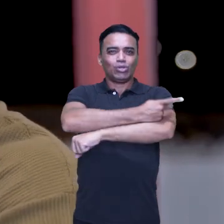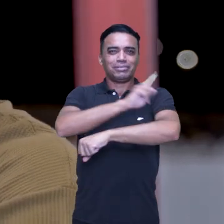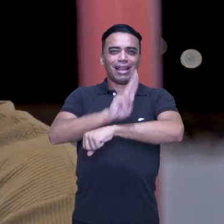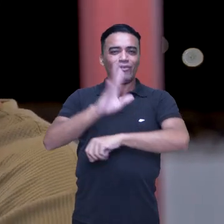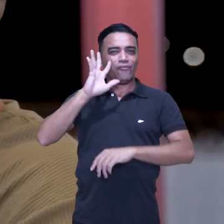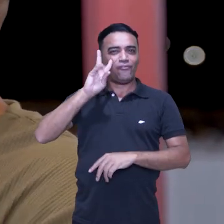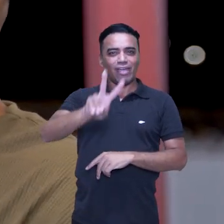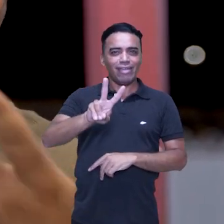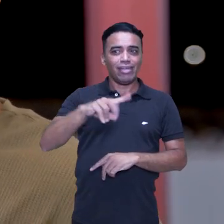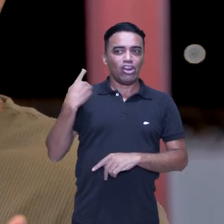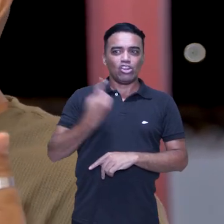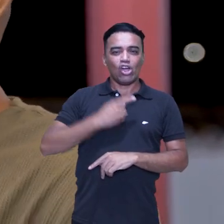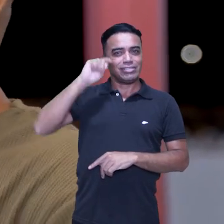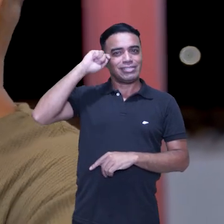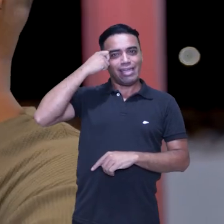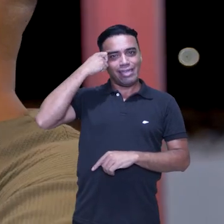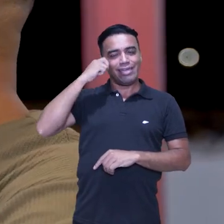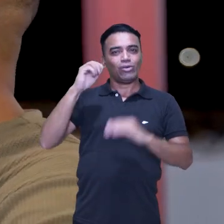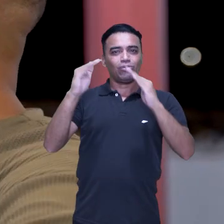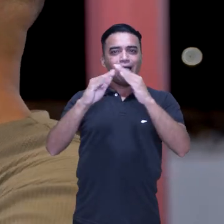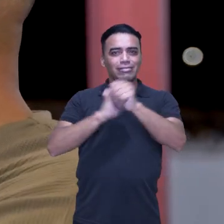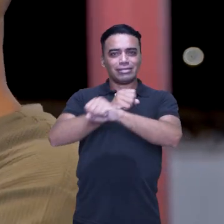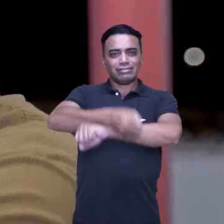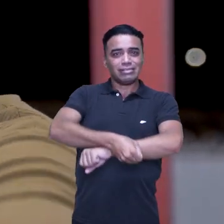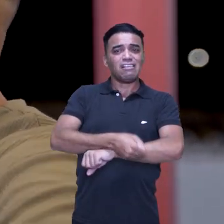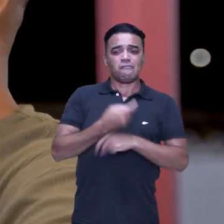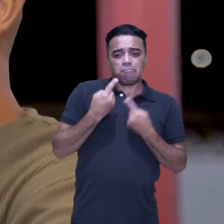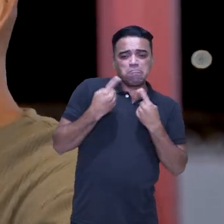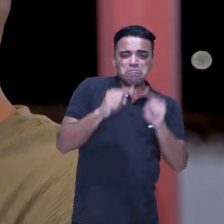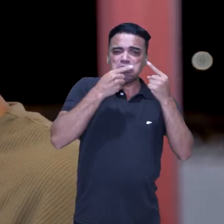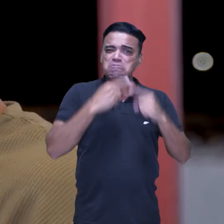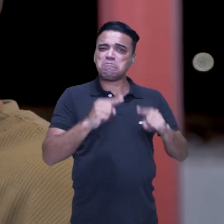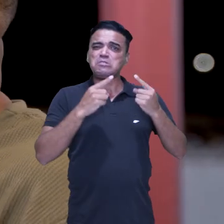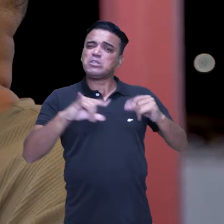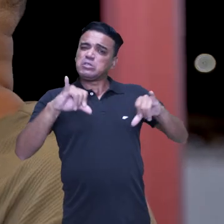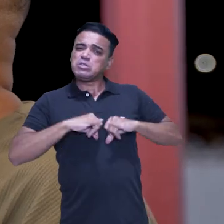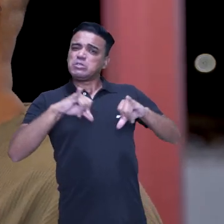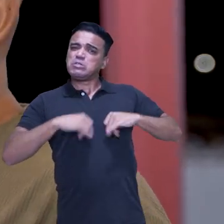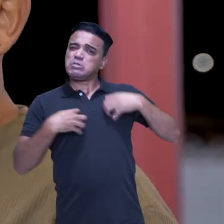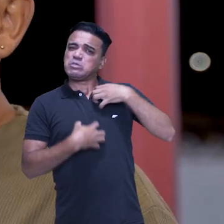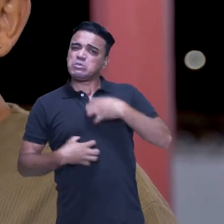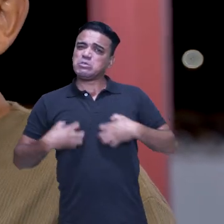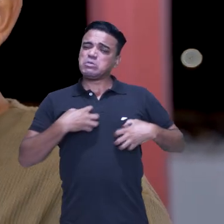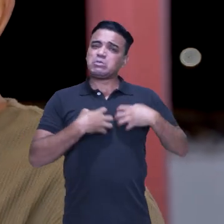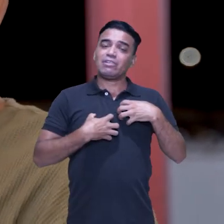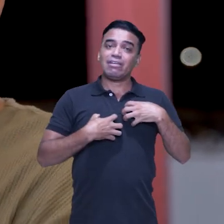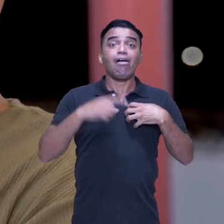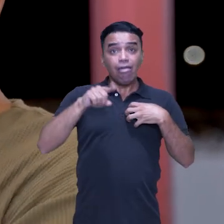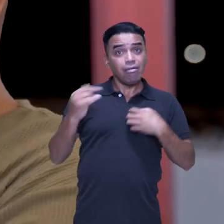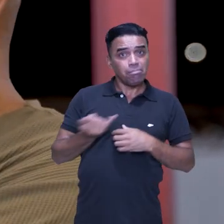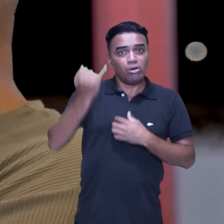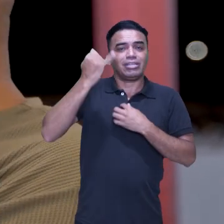nós, negros, né, os escravizados, foram humilhados, foram massacrados, enfim, é muito importante.